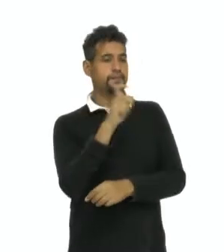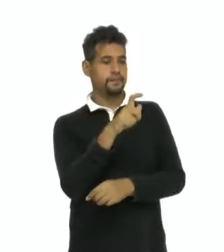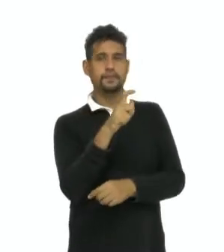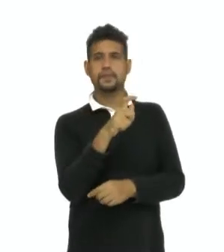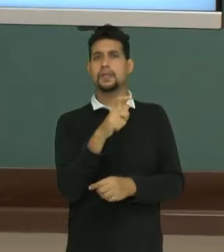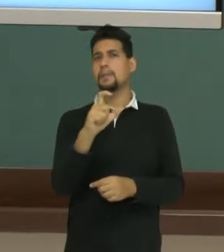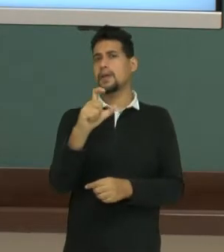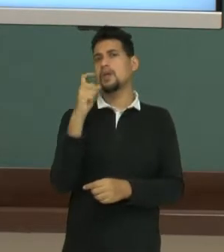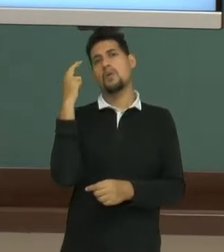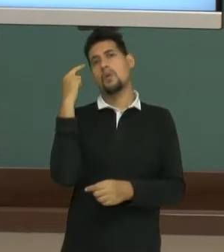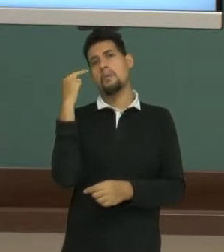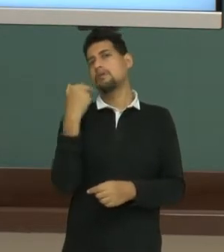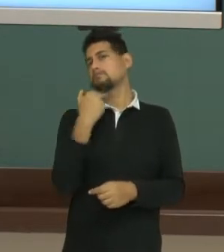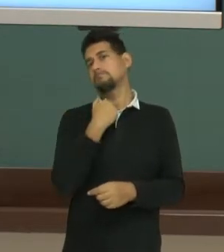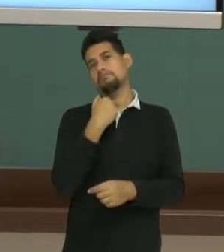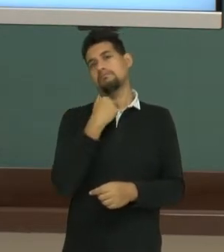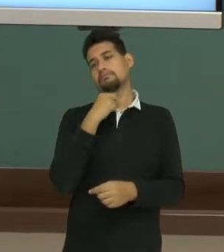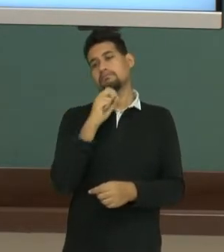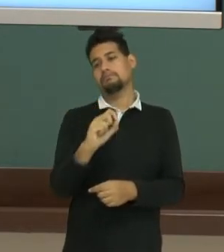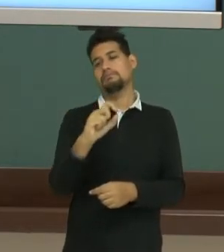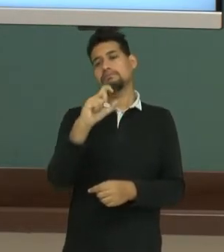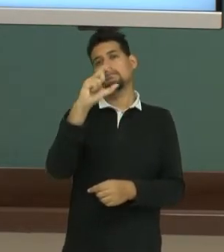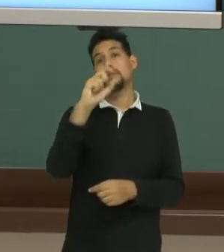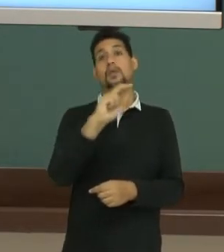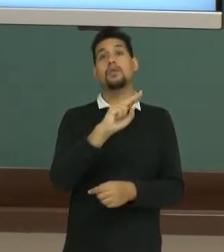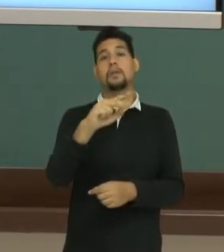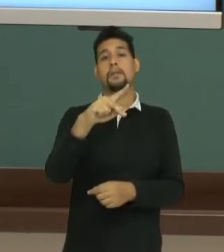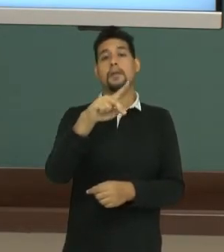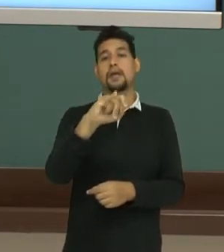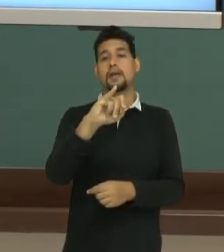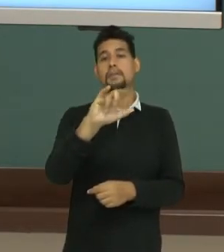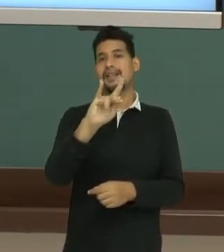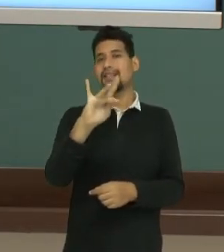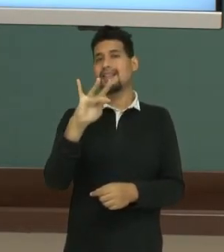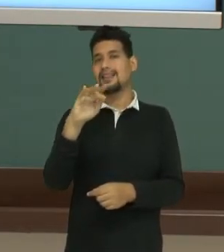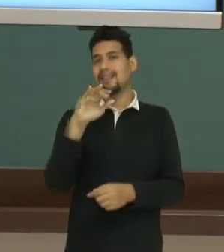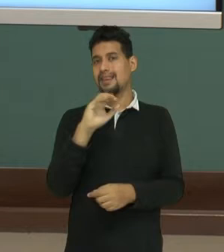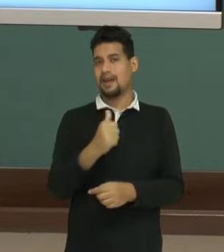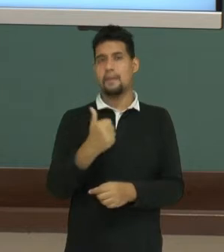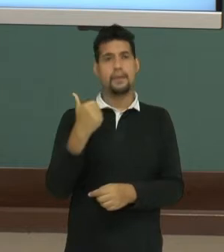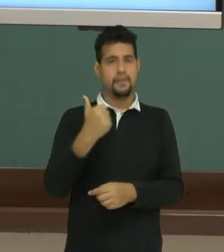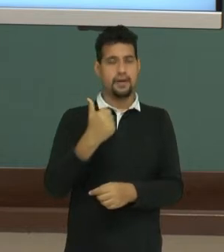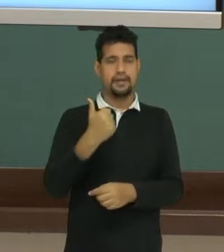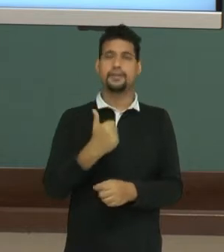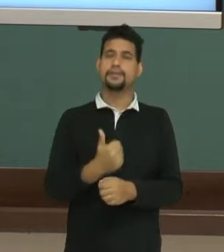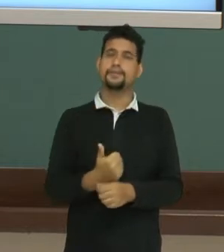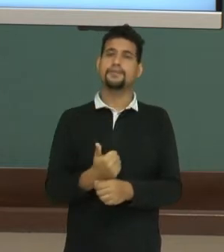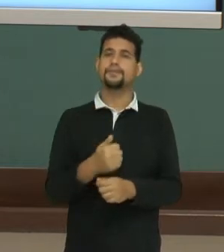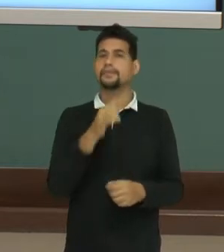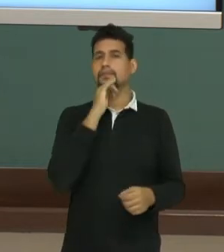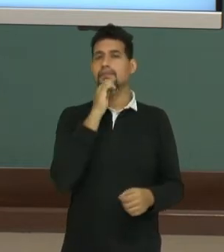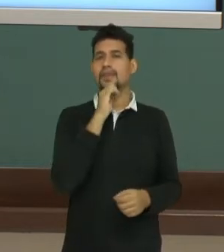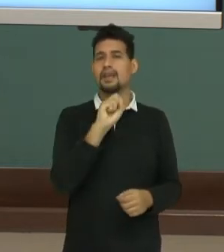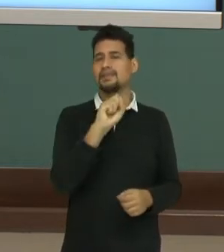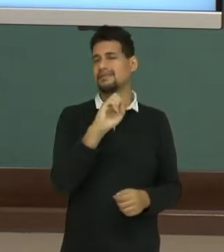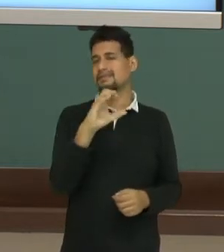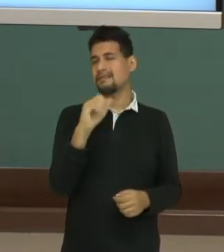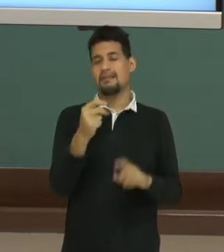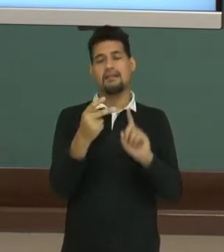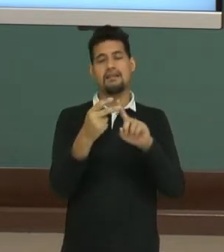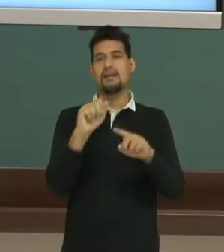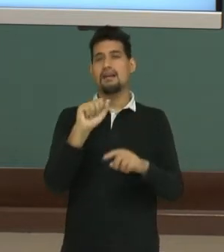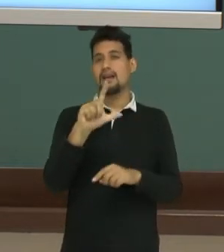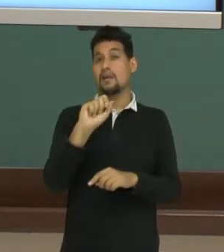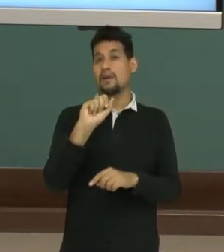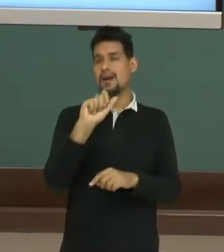comuns que não podem ser recarregadas são chamadas de pilhas, ou baterias primárias. Por exemplo, pilha seca, pilha